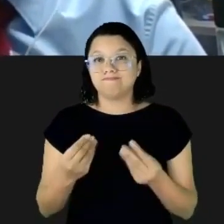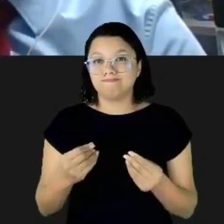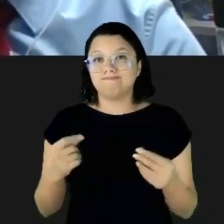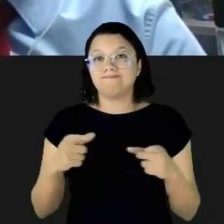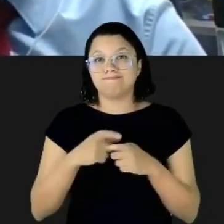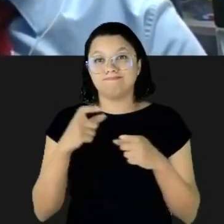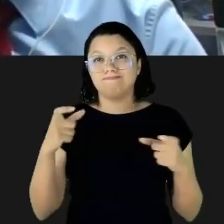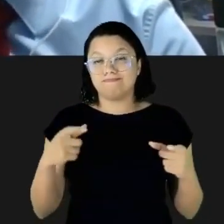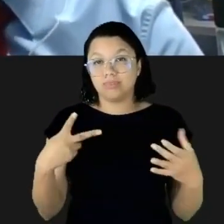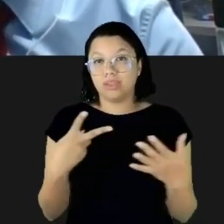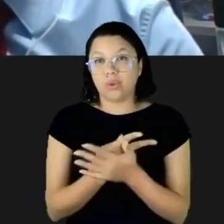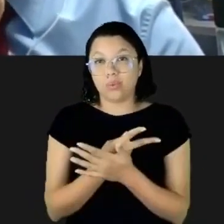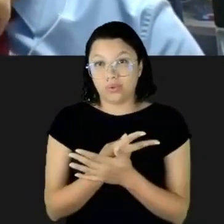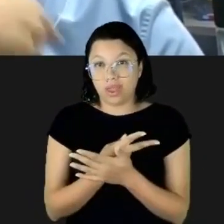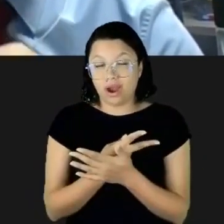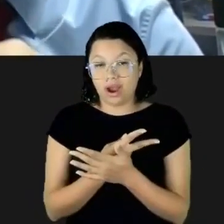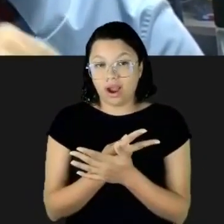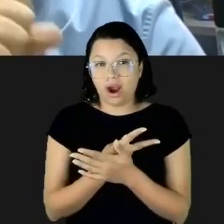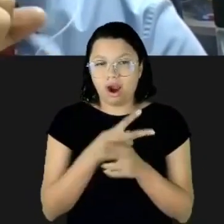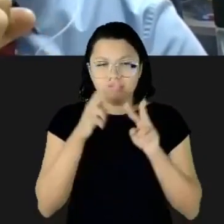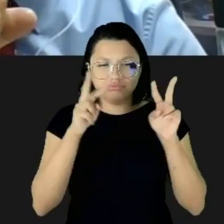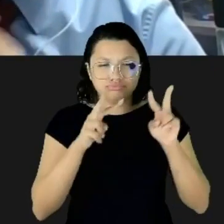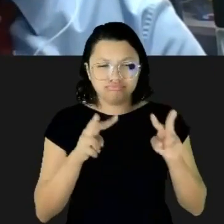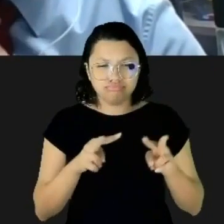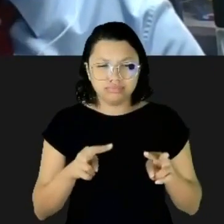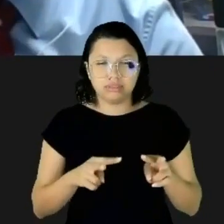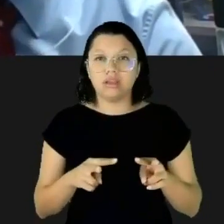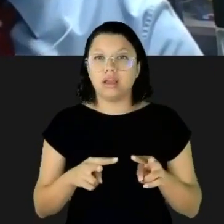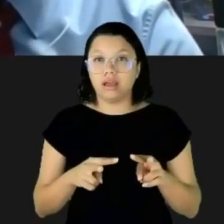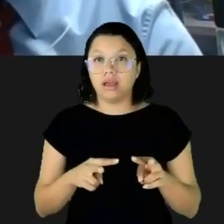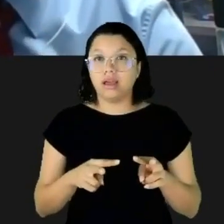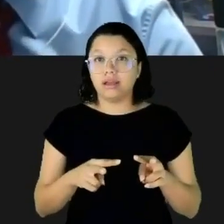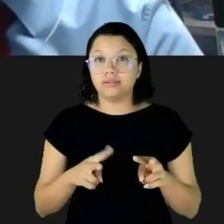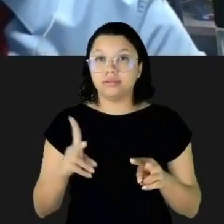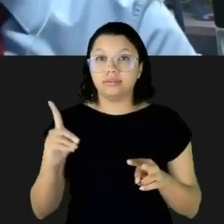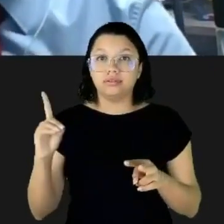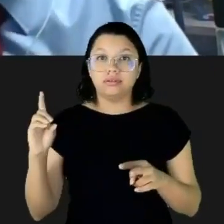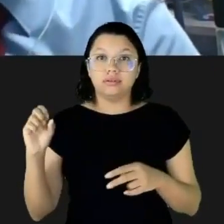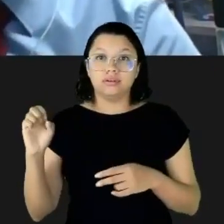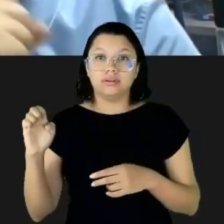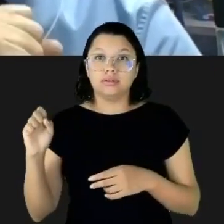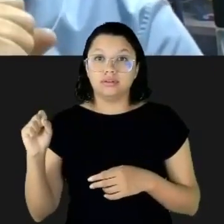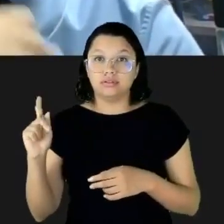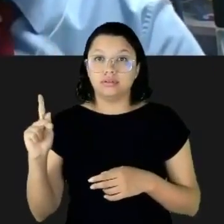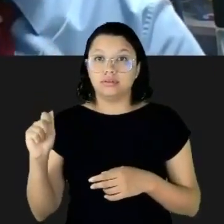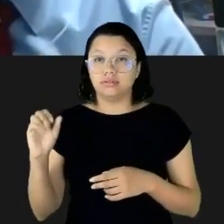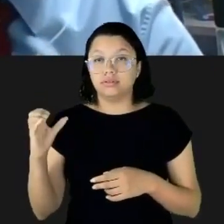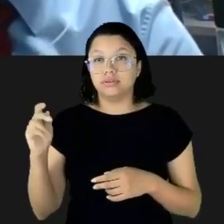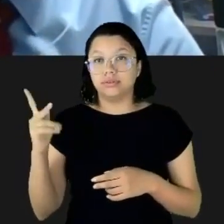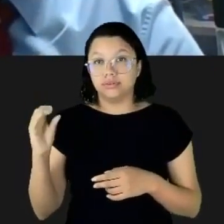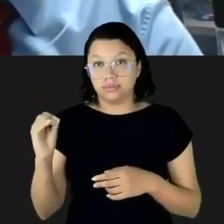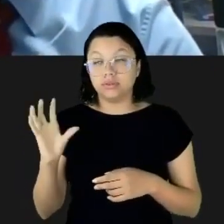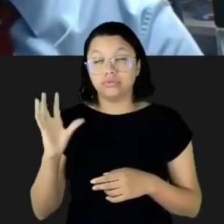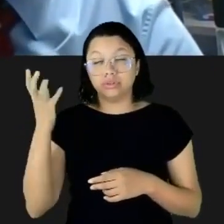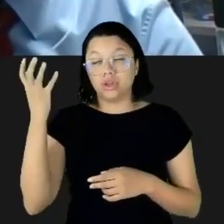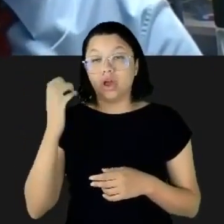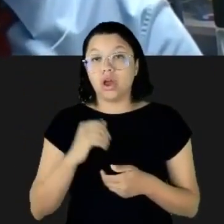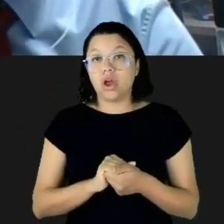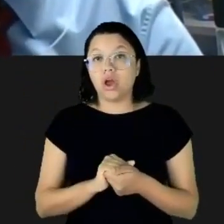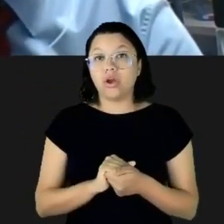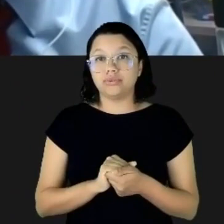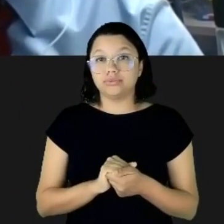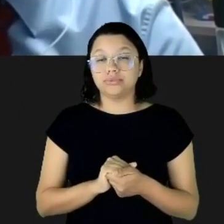acontece ali a efetiva análise dos despachos de decisões do do